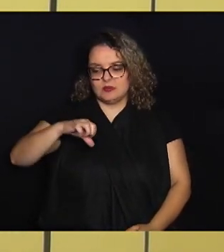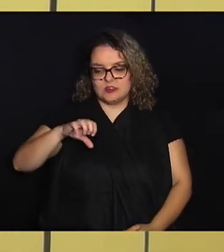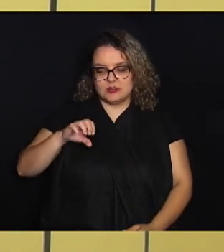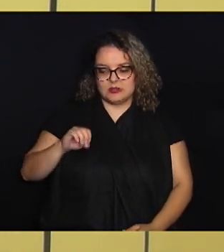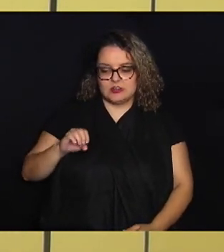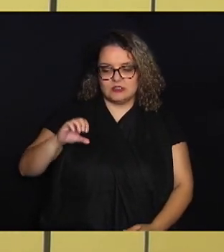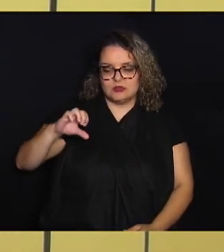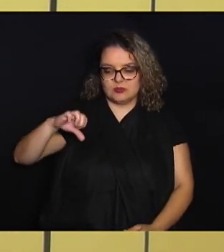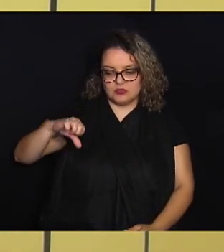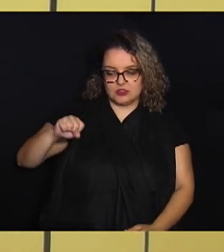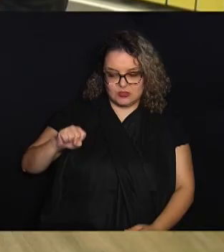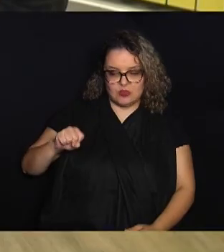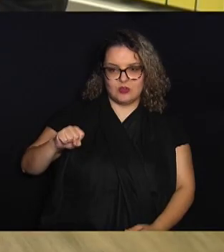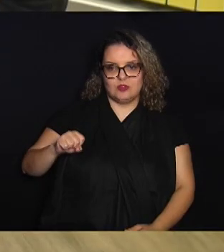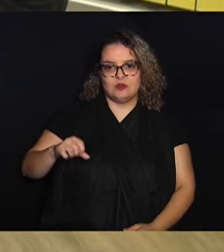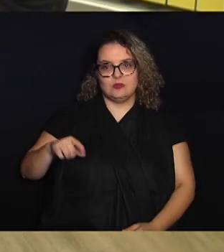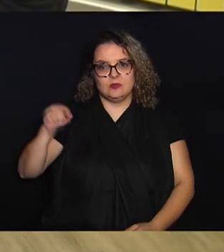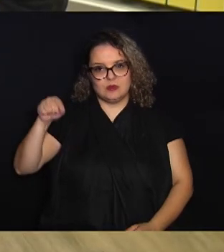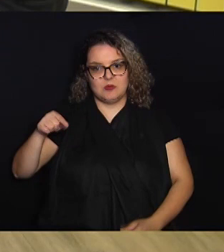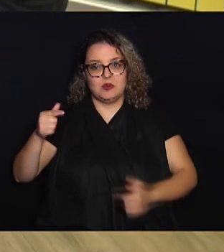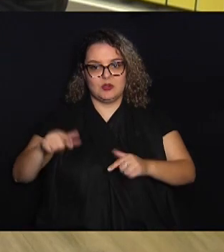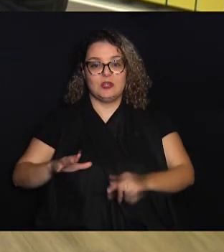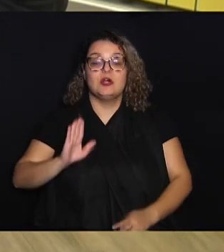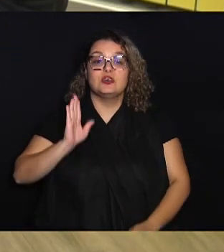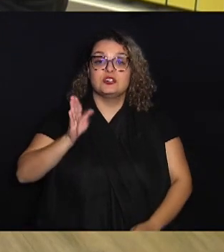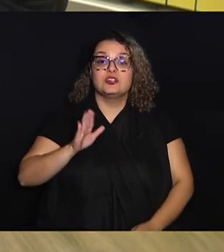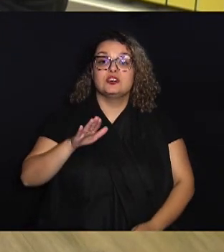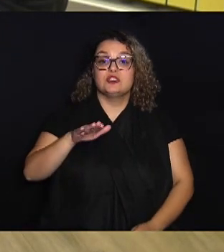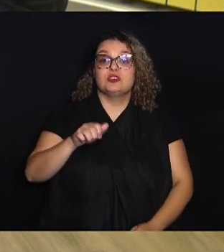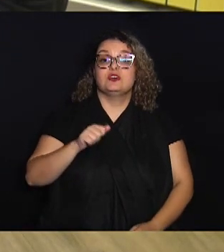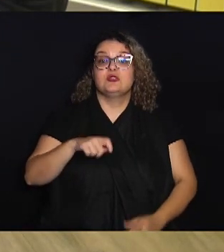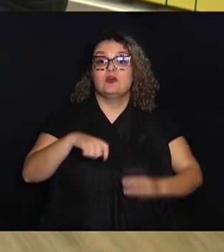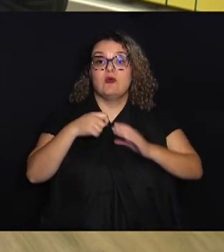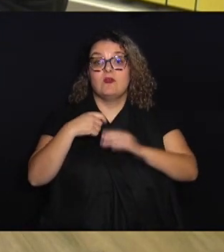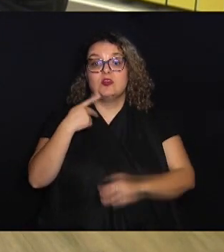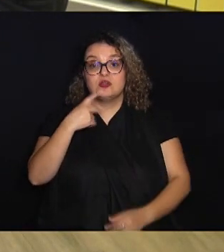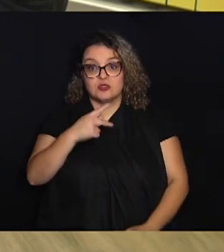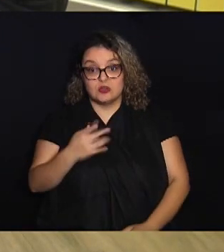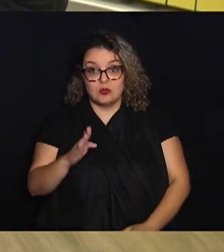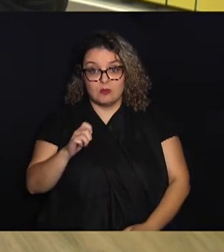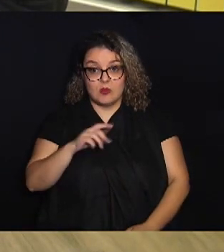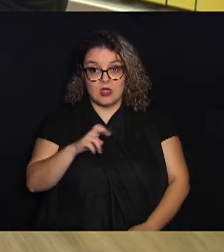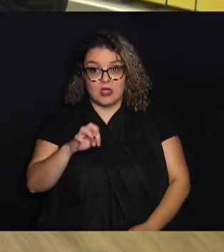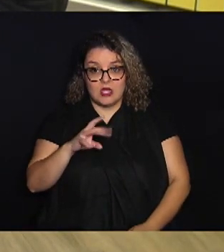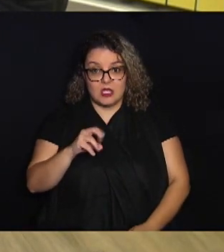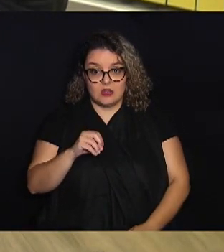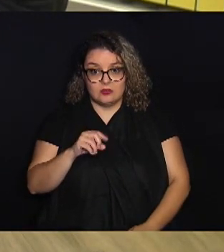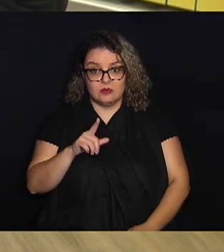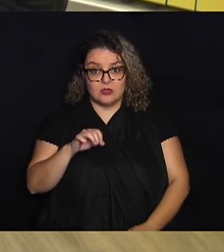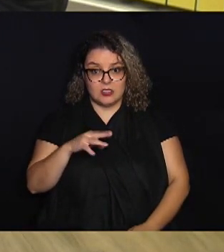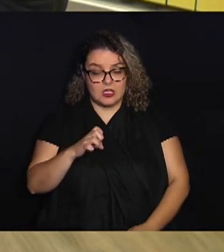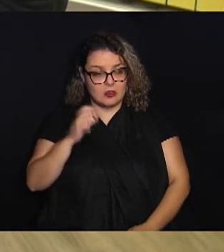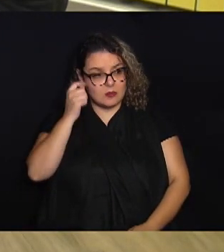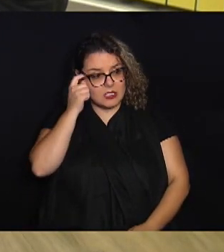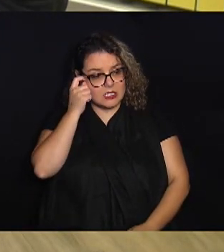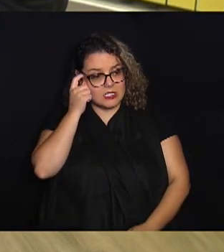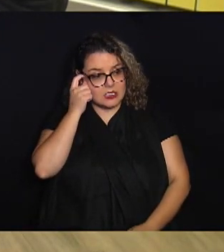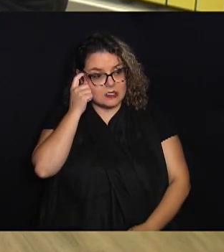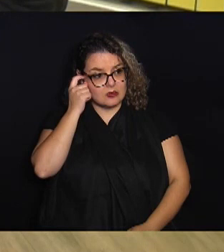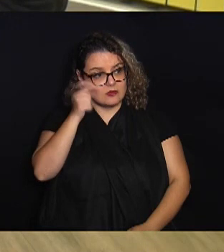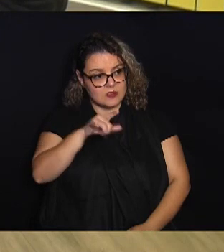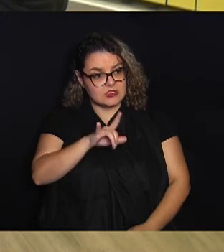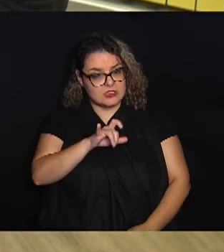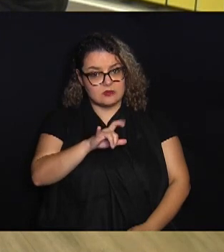gente conhece hoje. Bom, eu vou chamar já então um vídeo seu falando de Barreto Leme, porque você tem no Instagram, né,